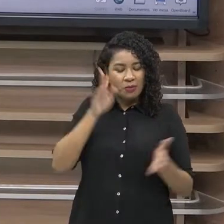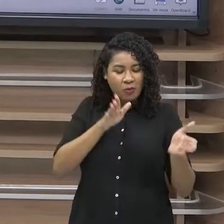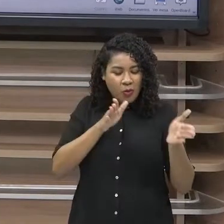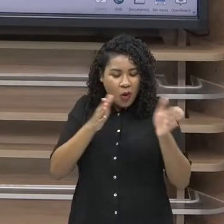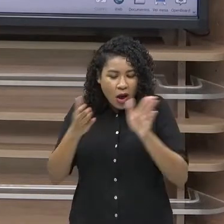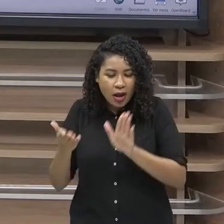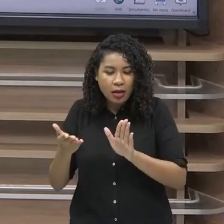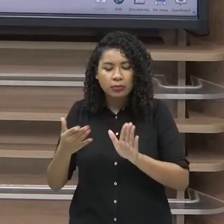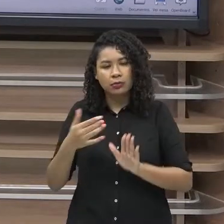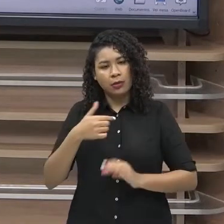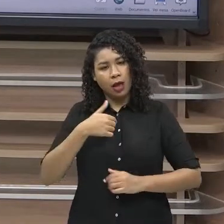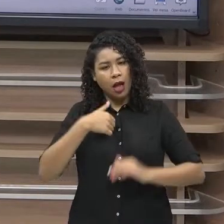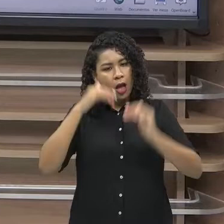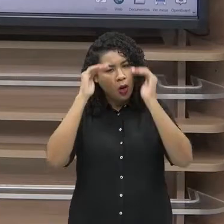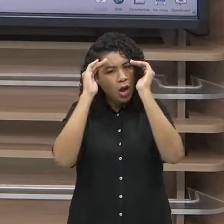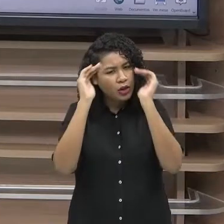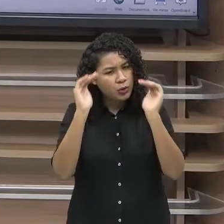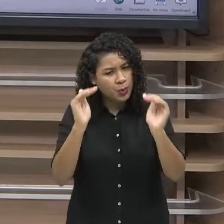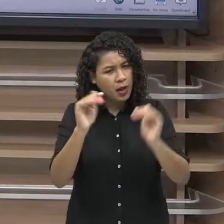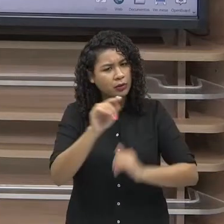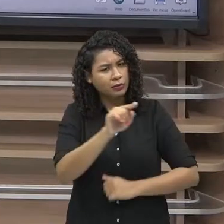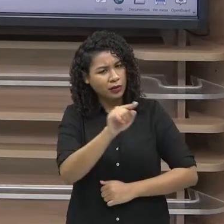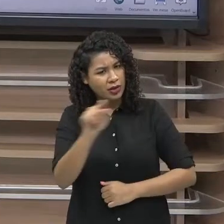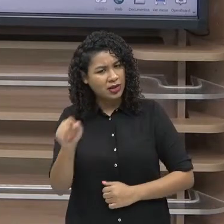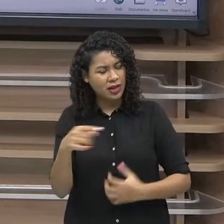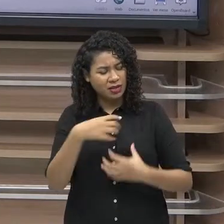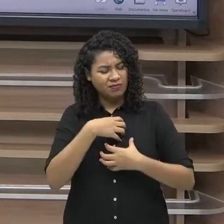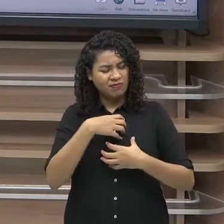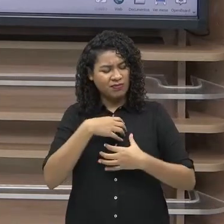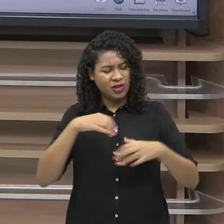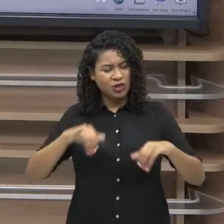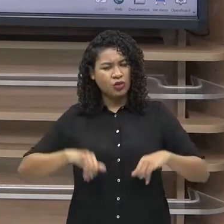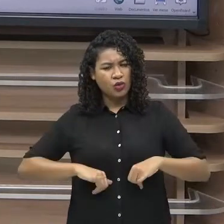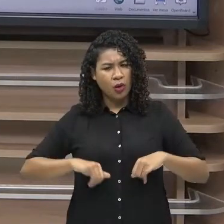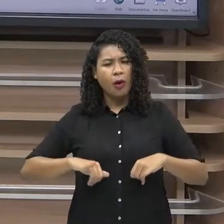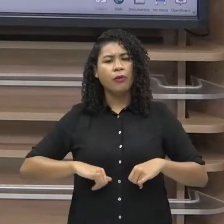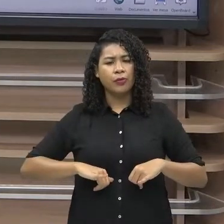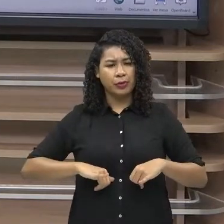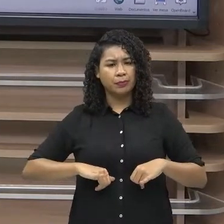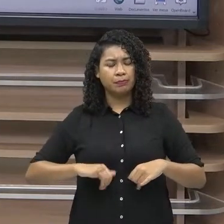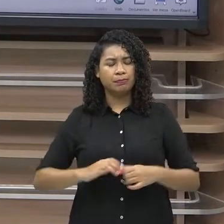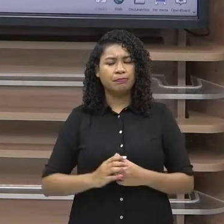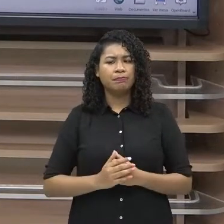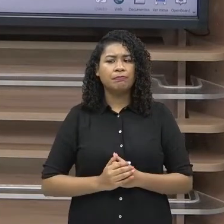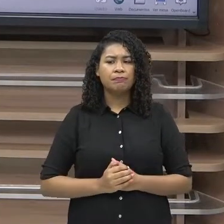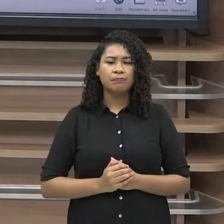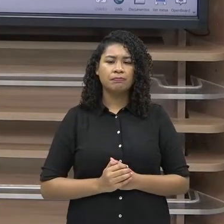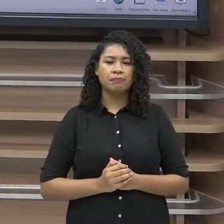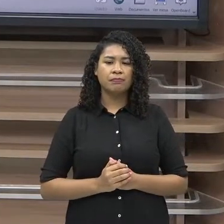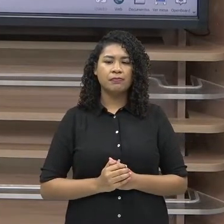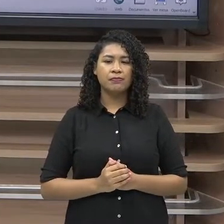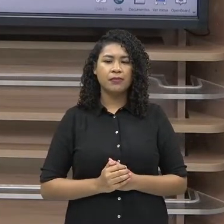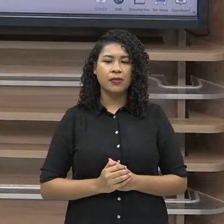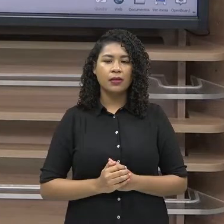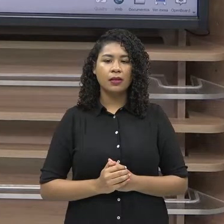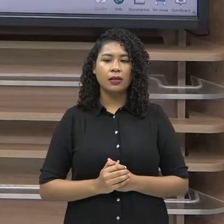a dor e ao mesmo tempo a ausência dessa pessoa querida da tua vida, nós